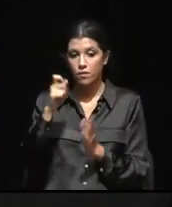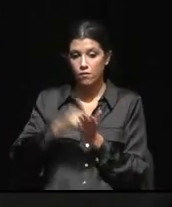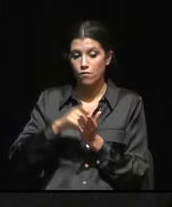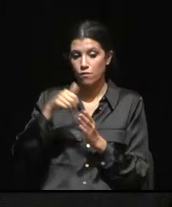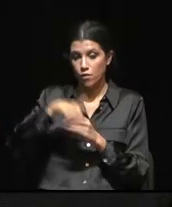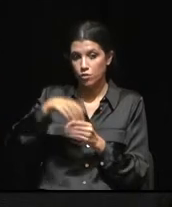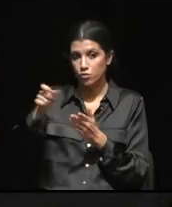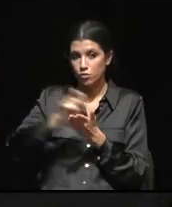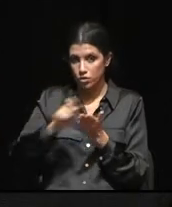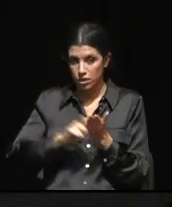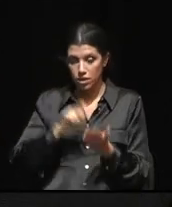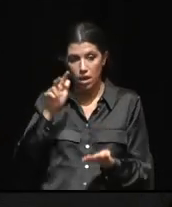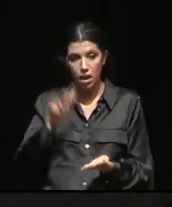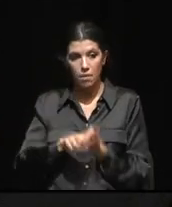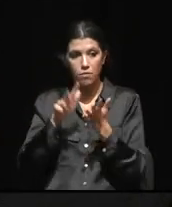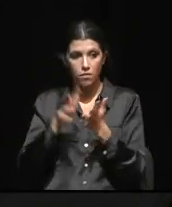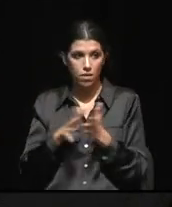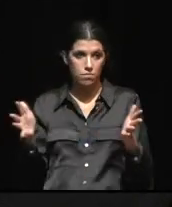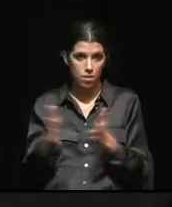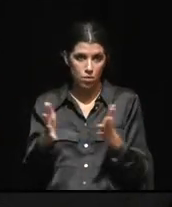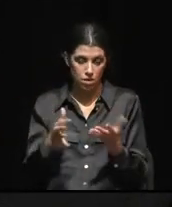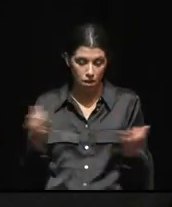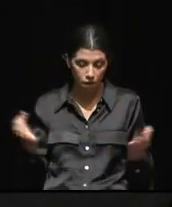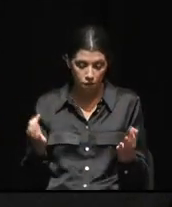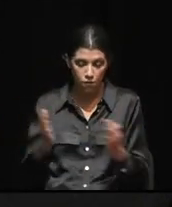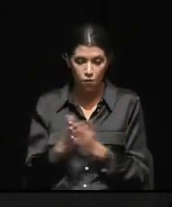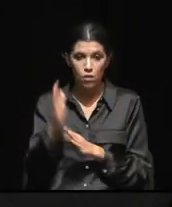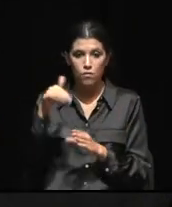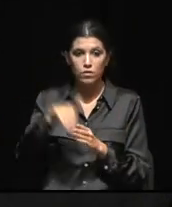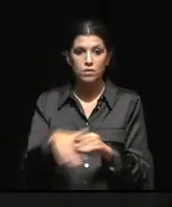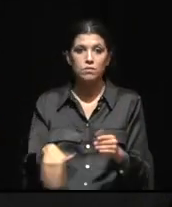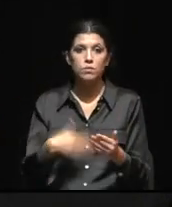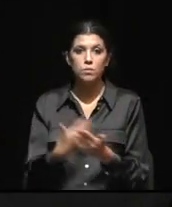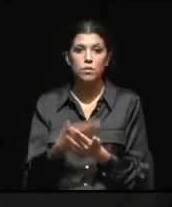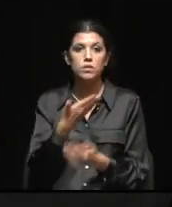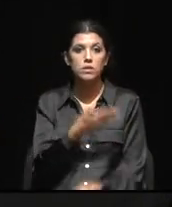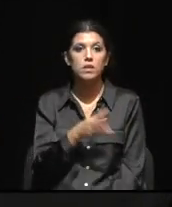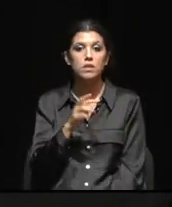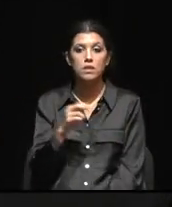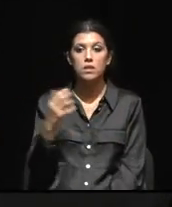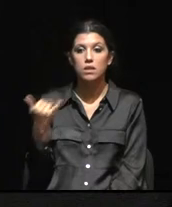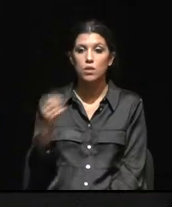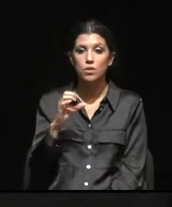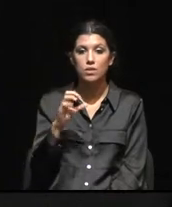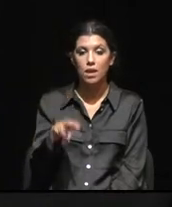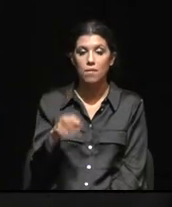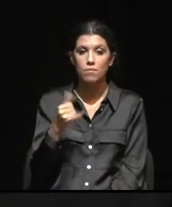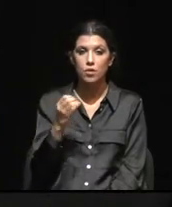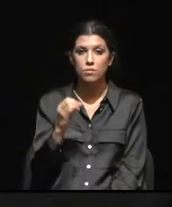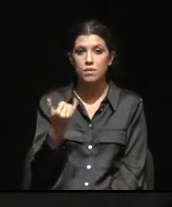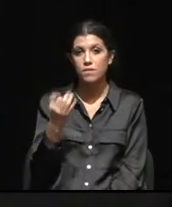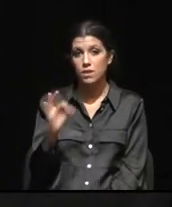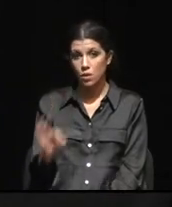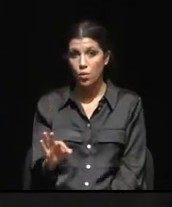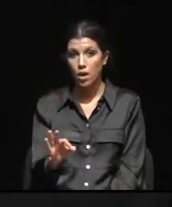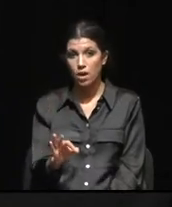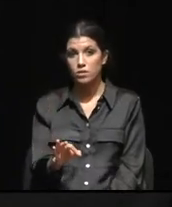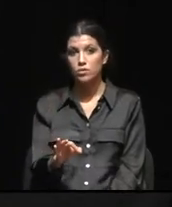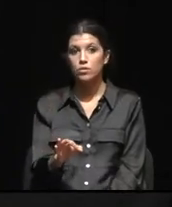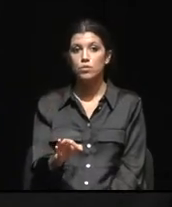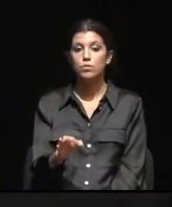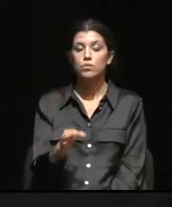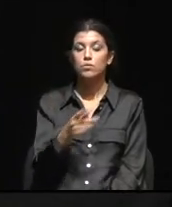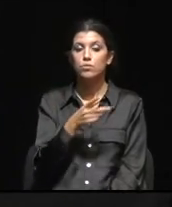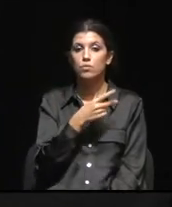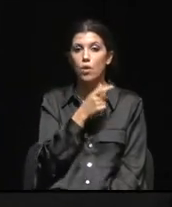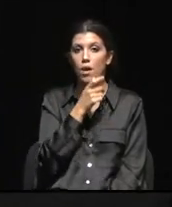escrita foi aprovada por maioria votamos a proposta 132 cm 2024 prévia autorização de repartição